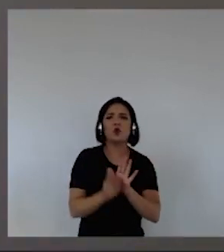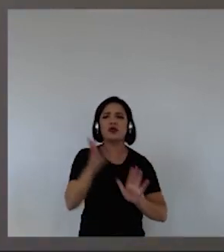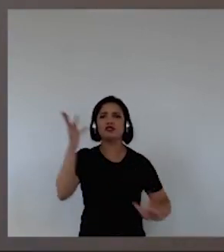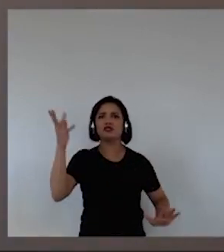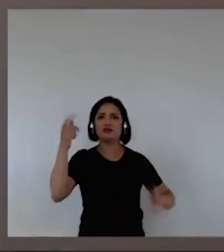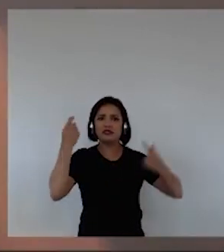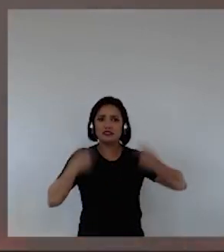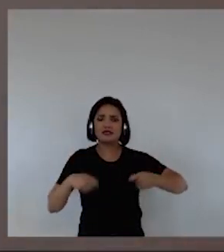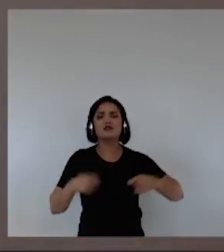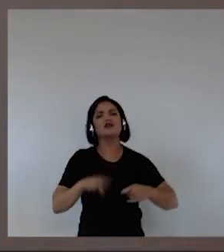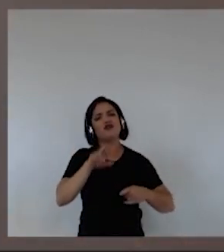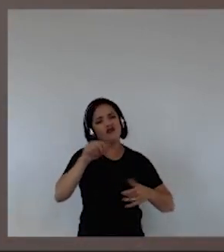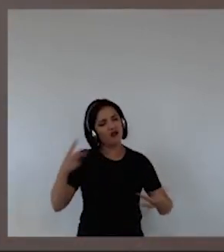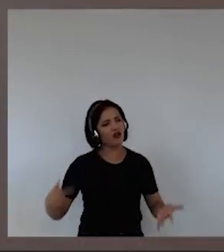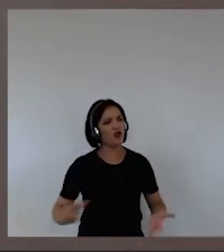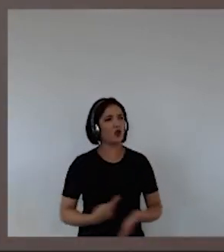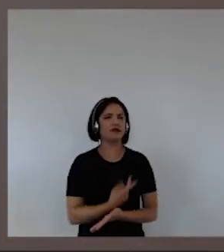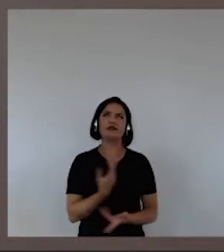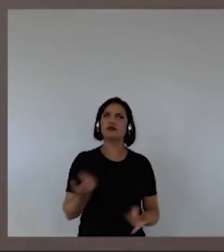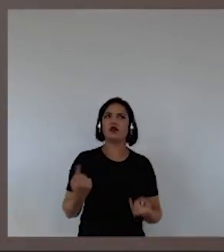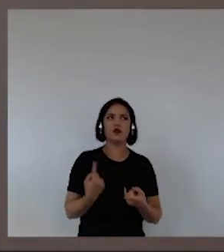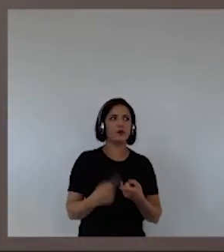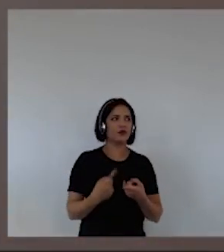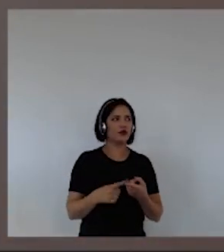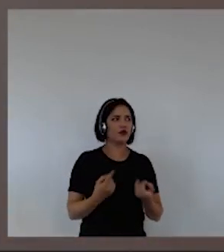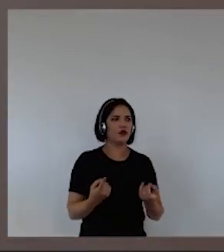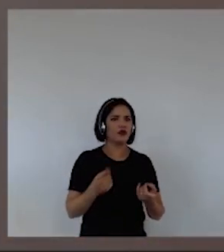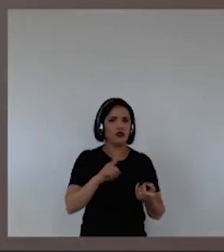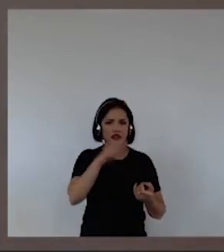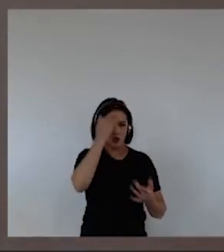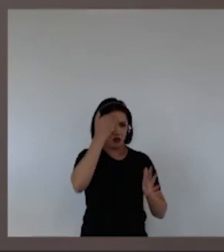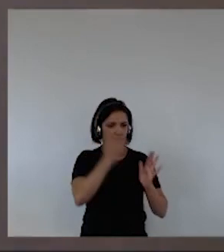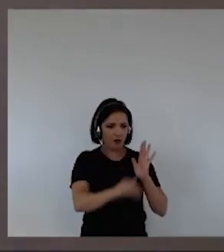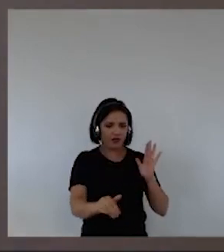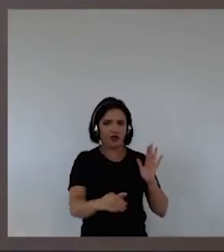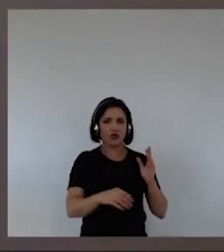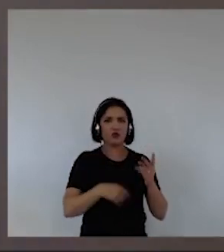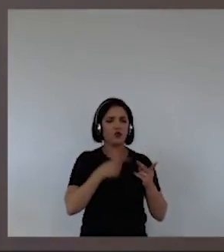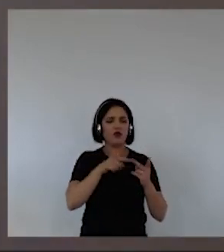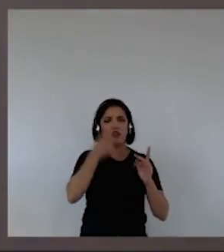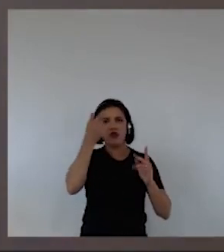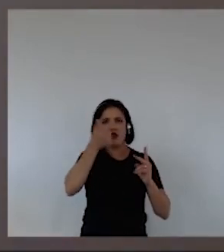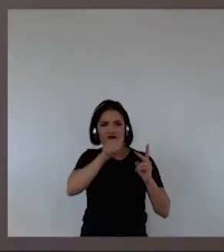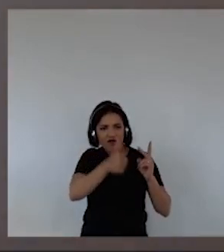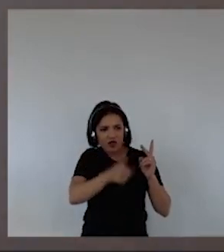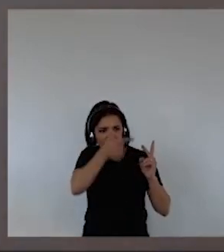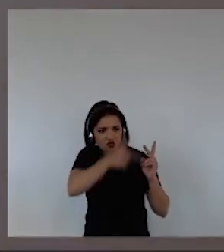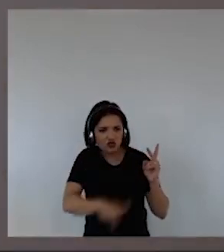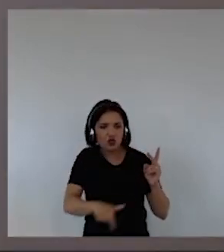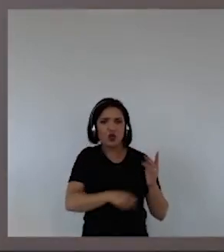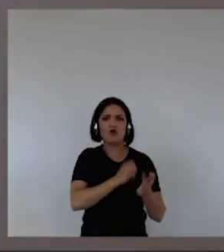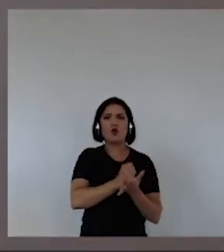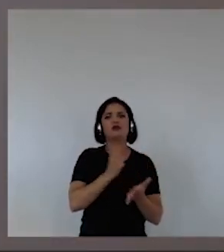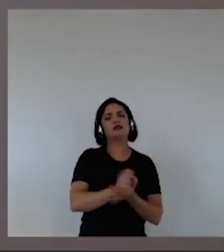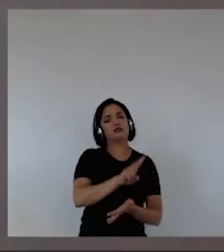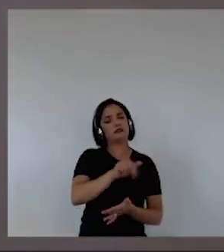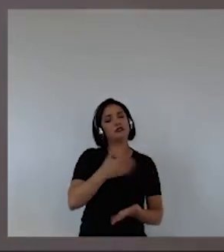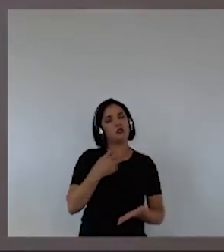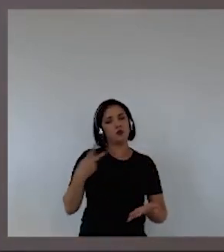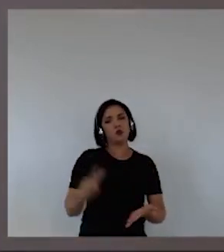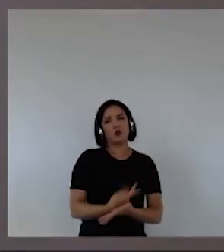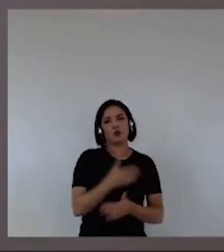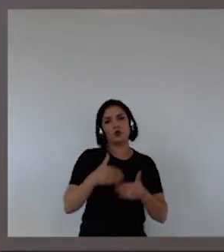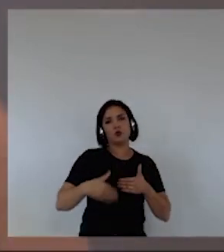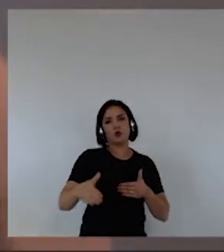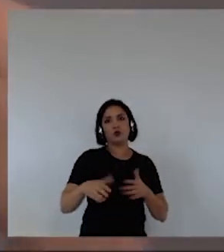por vir, seja por descumprimento de obrigação, não é? Seja por revisão ainda de contrato, ainda está por vir. E como